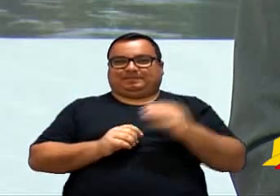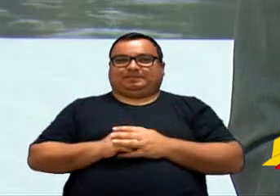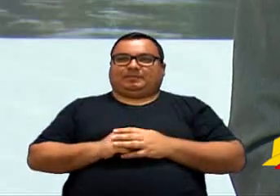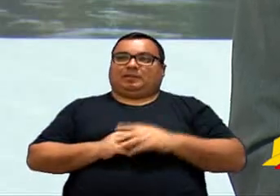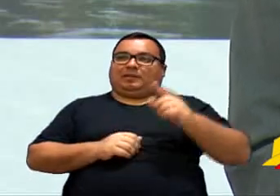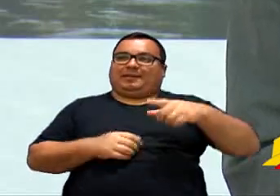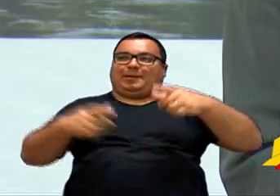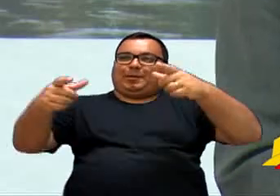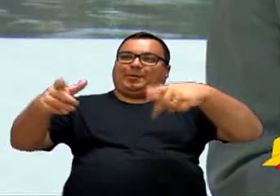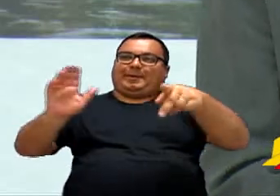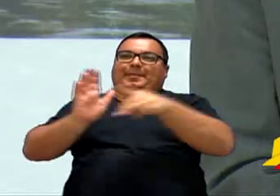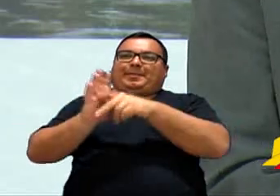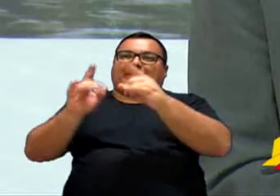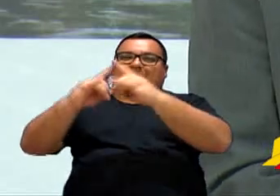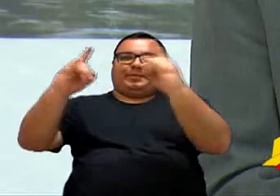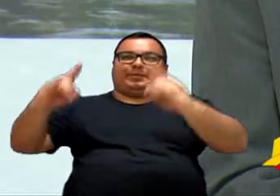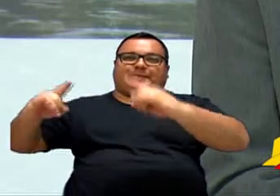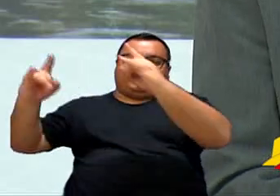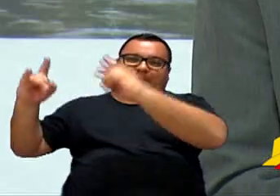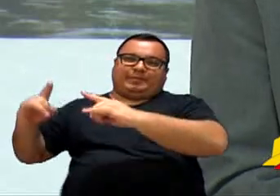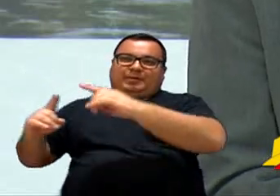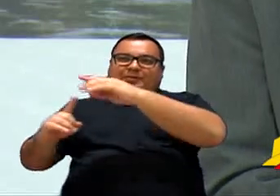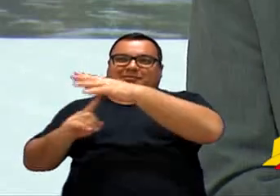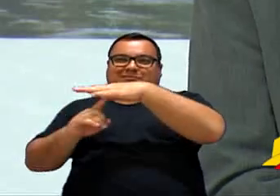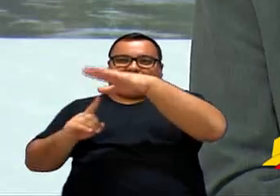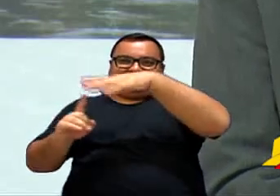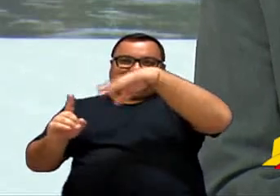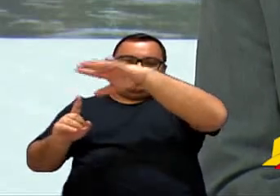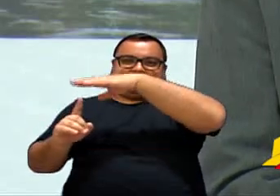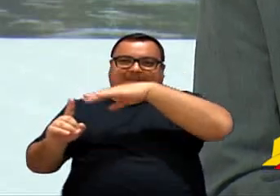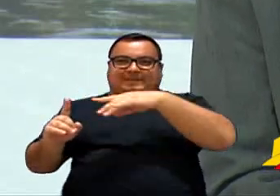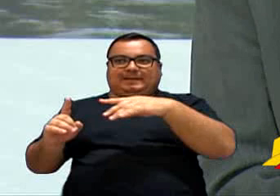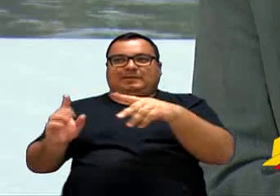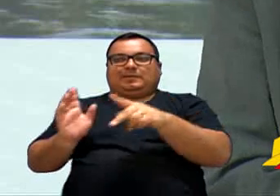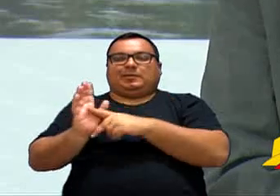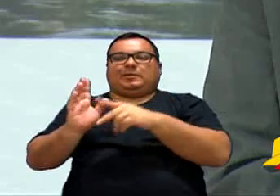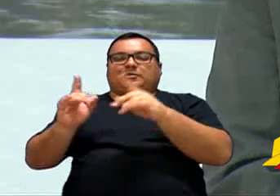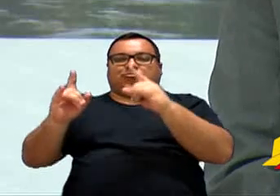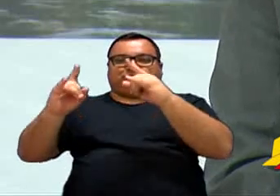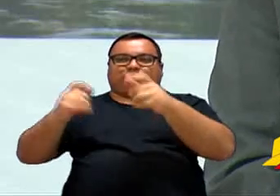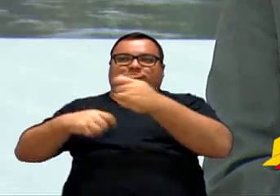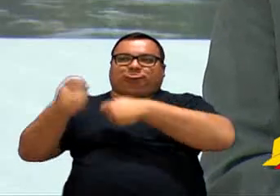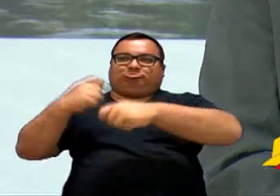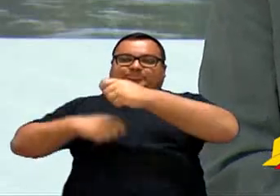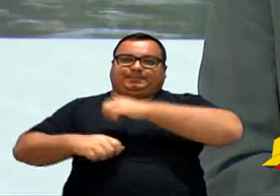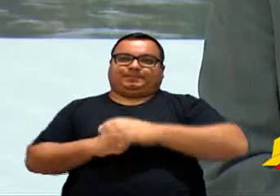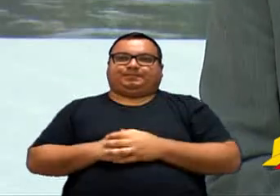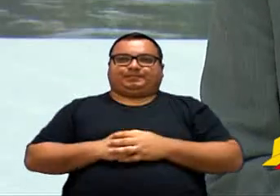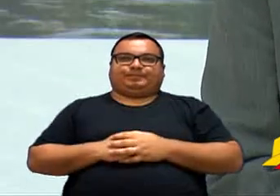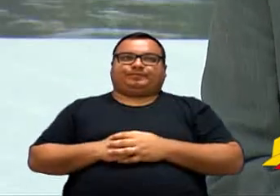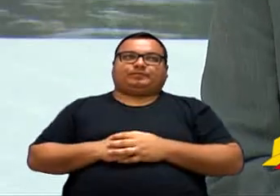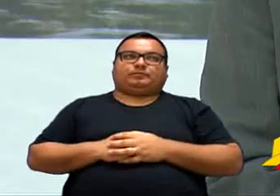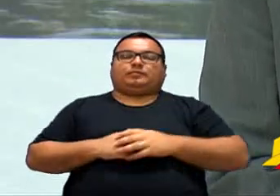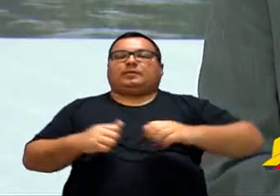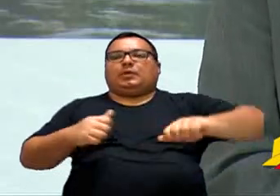da Barganha. Ela deixa de ser área para regularização fundiária e passa a ser área dominial só do município, com